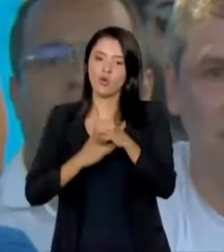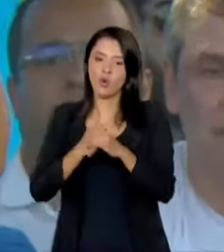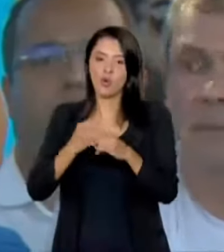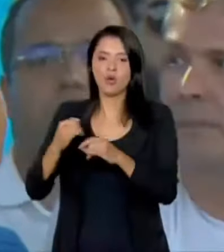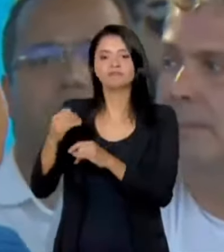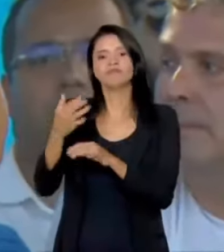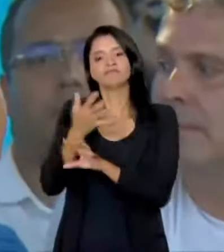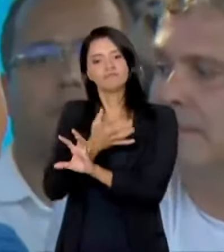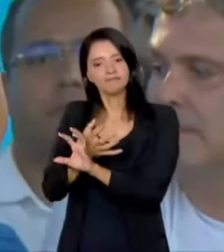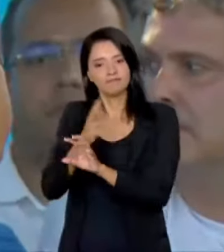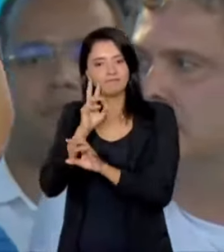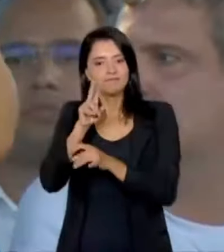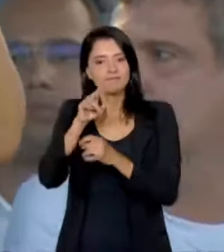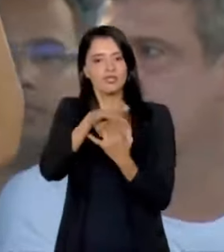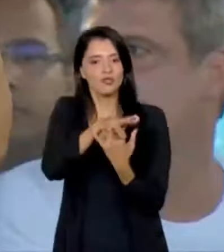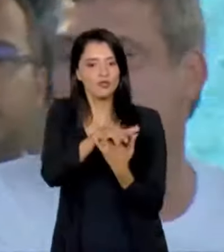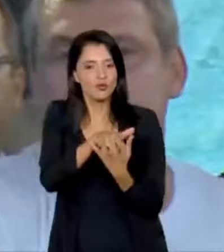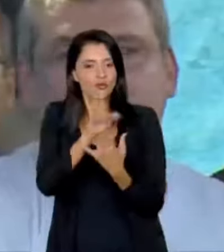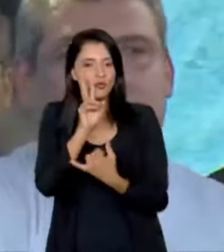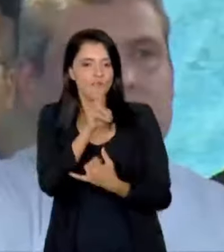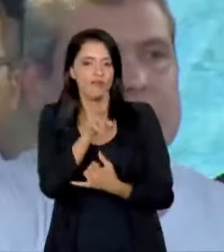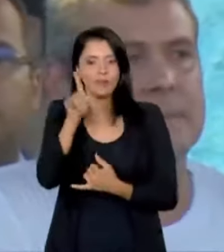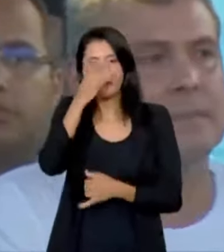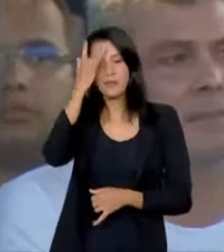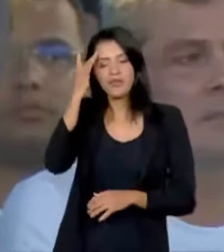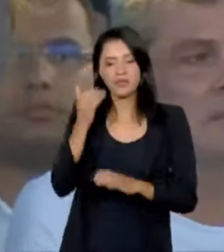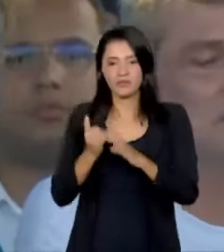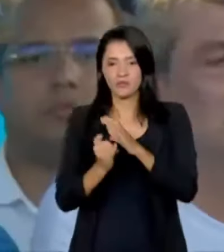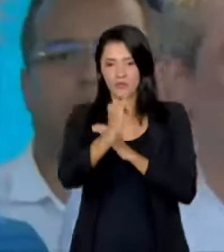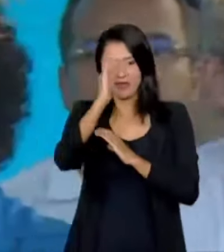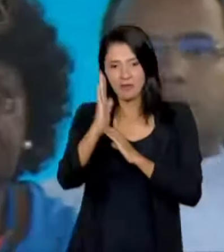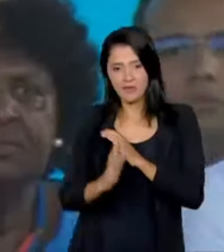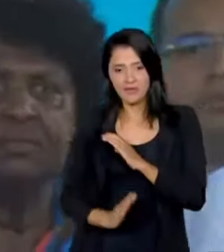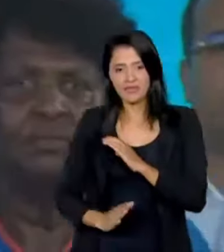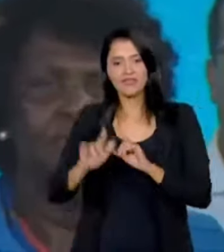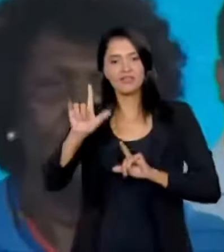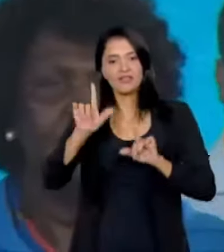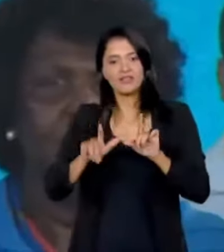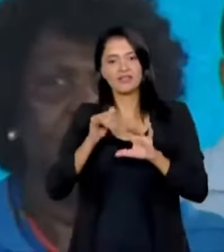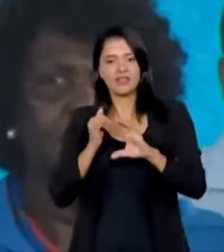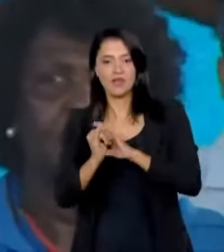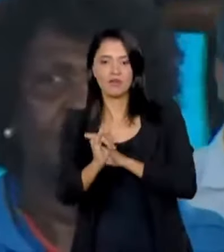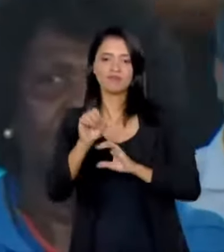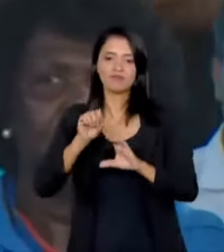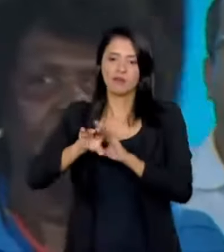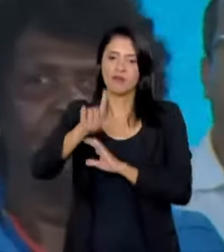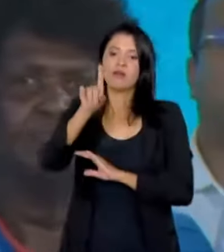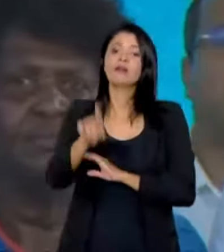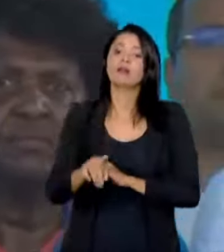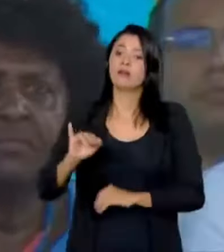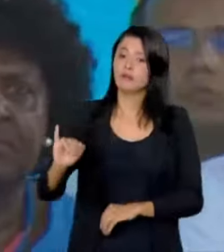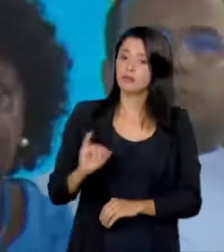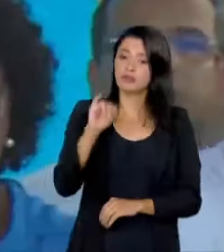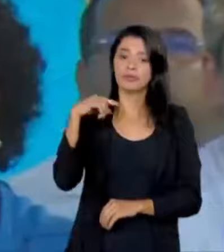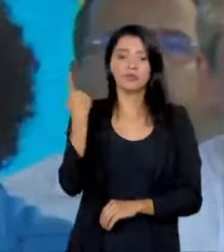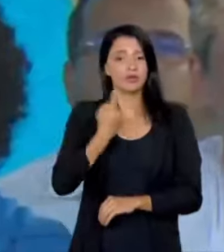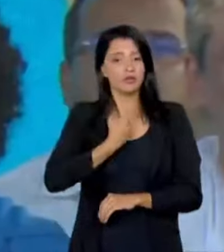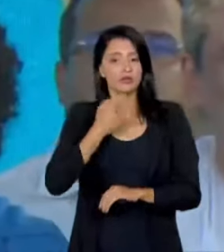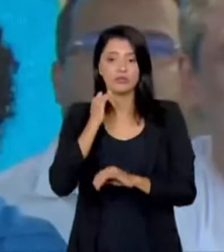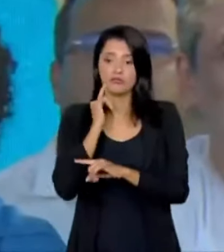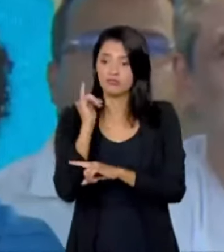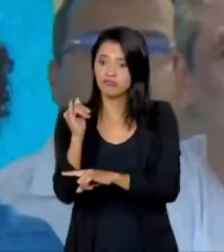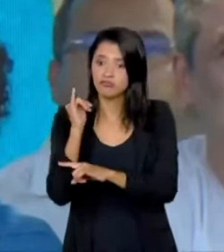assistindo a gente, lá o pessoal da EBC, das redes que estão transmitindo, é muito importante que a gente transmita